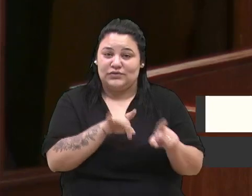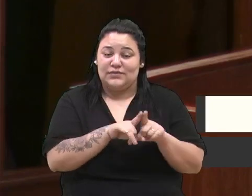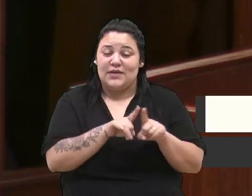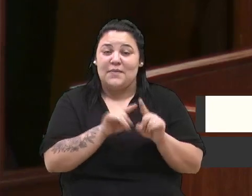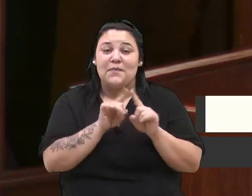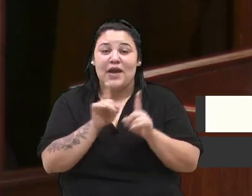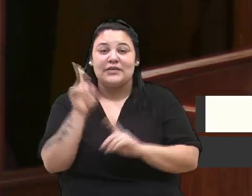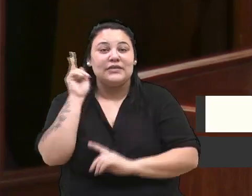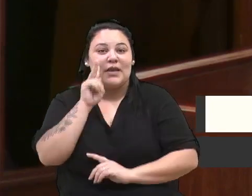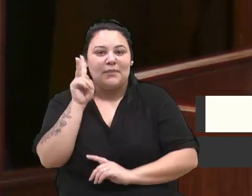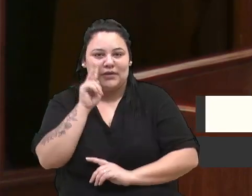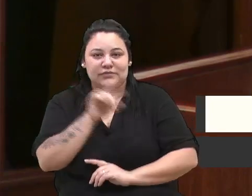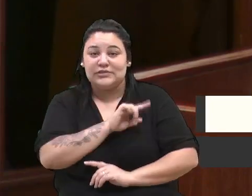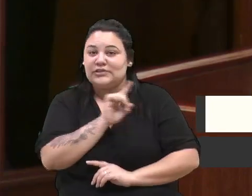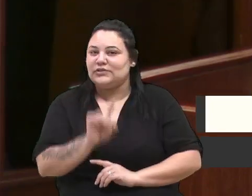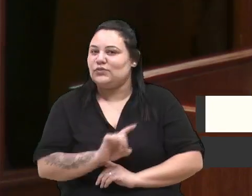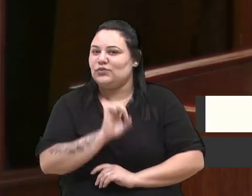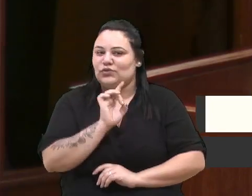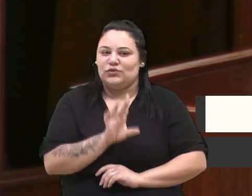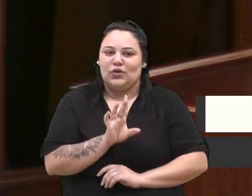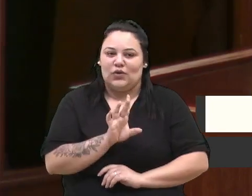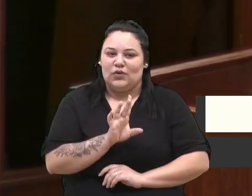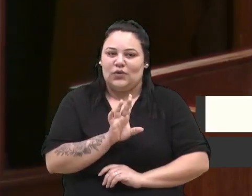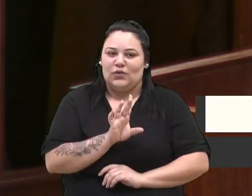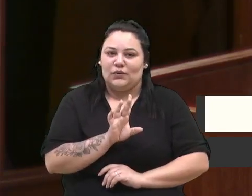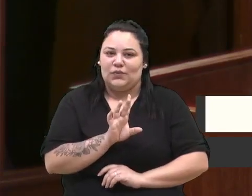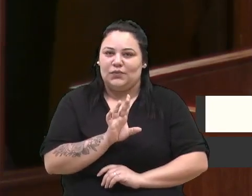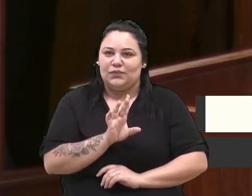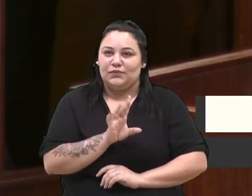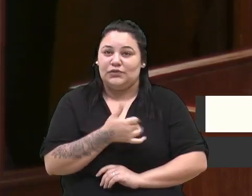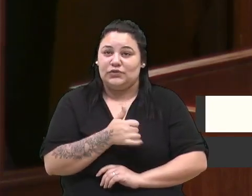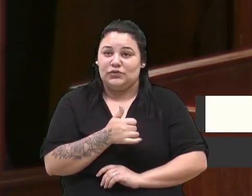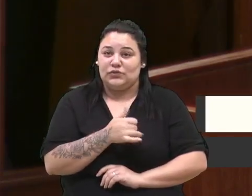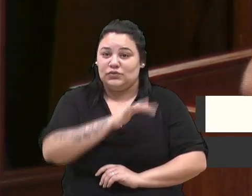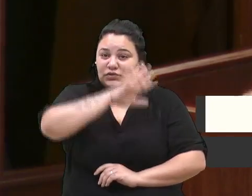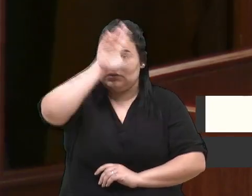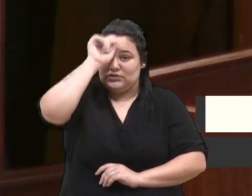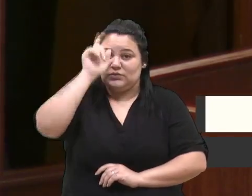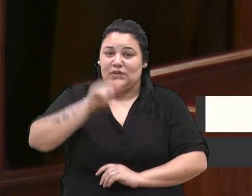lembrando que não só esses 11 municípios são importantes,